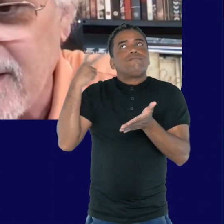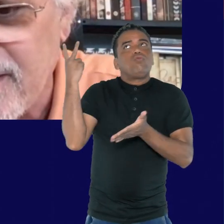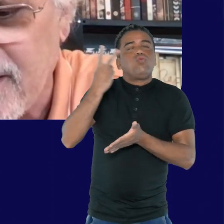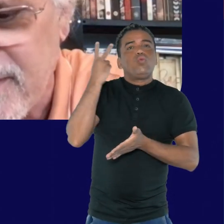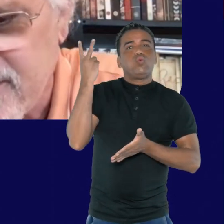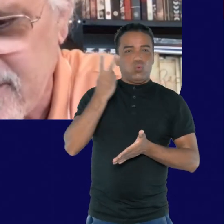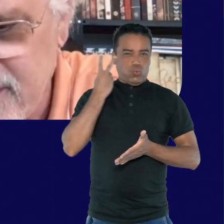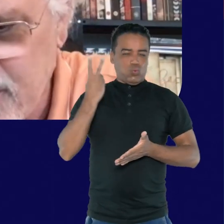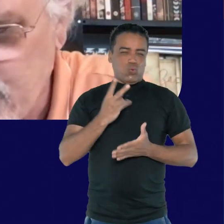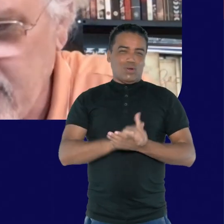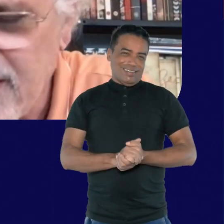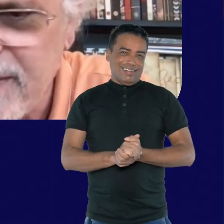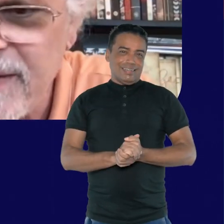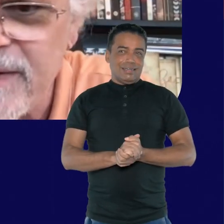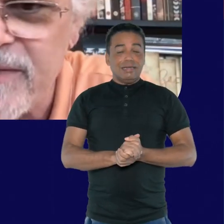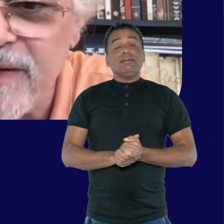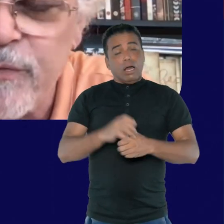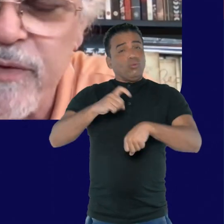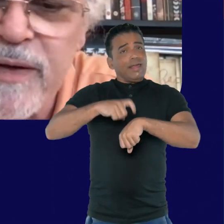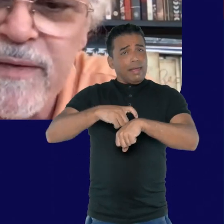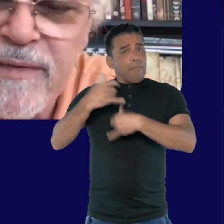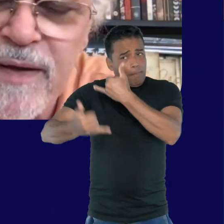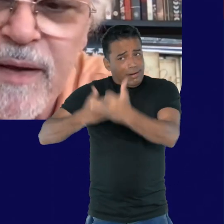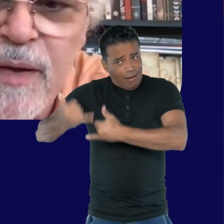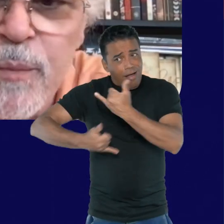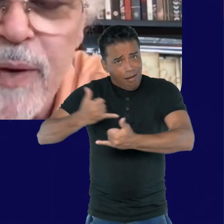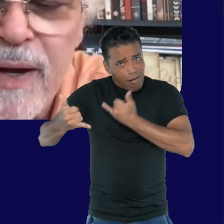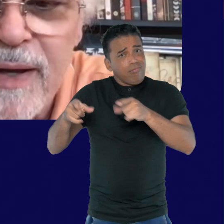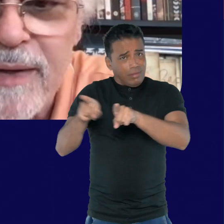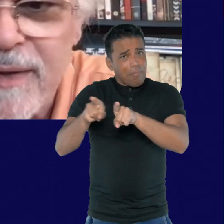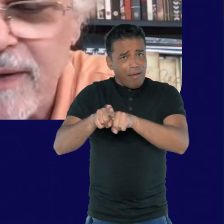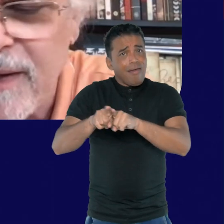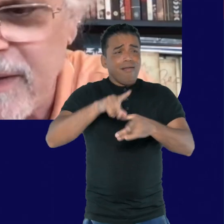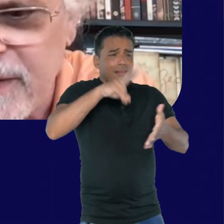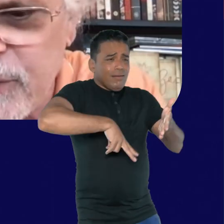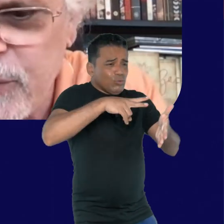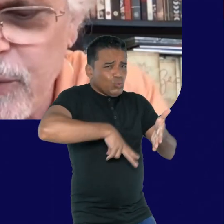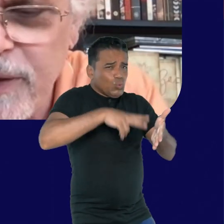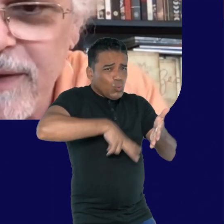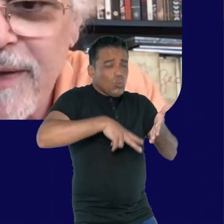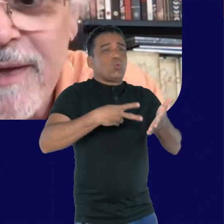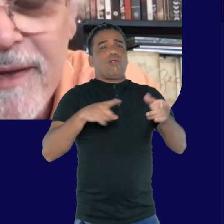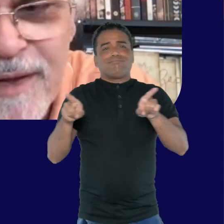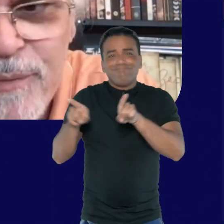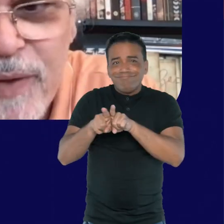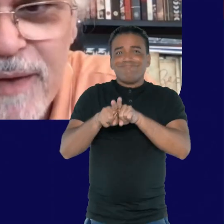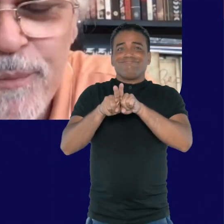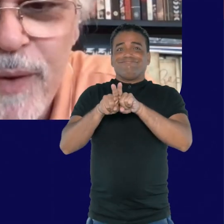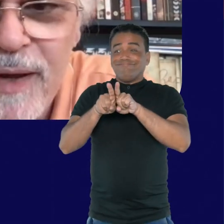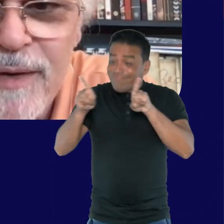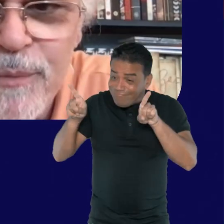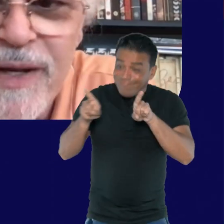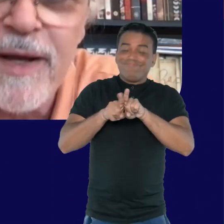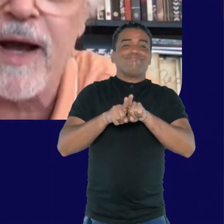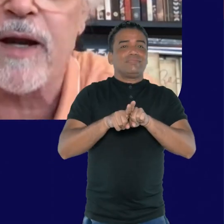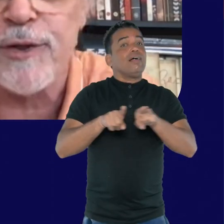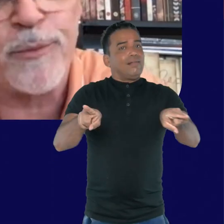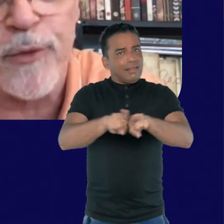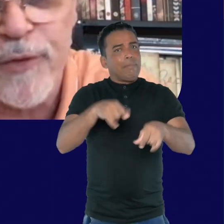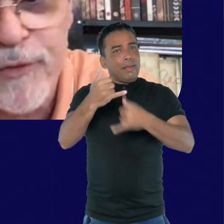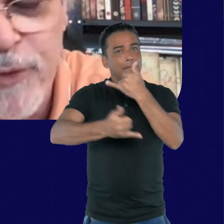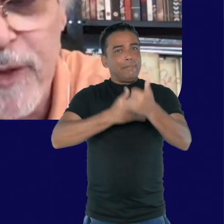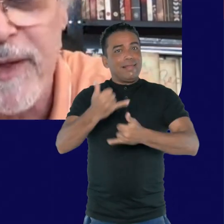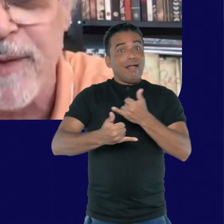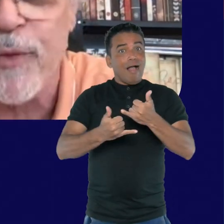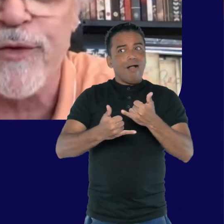fazer as brincadeiras da infância, para a leitura e também para brincar